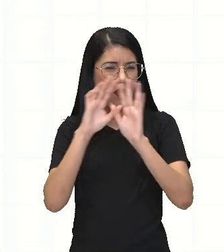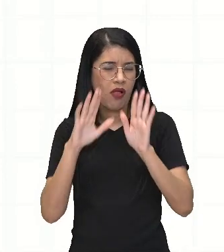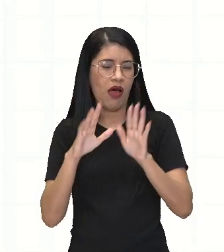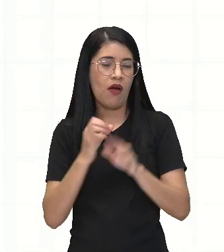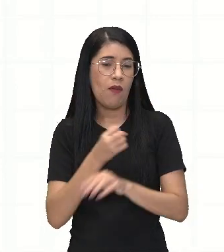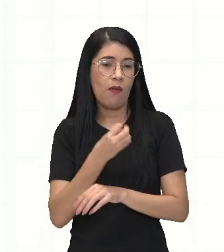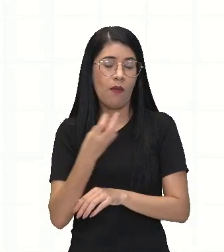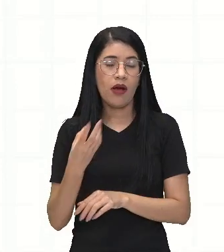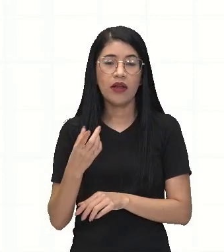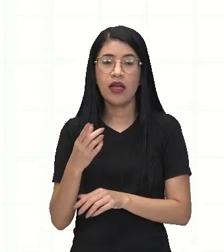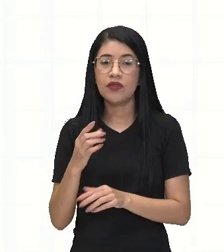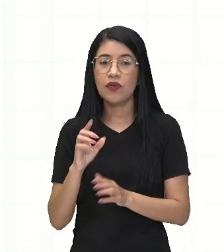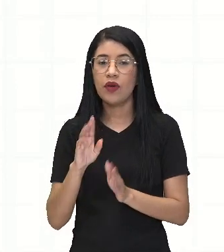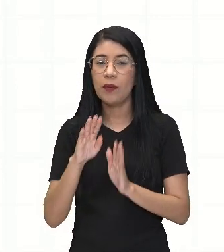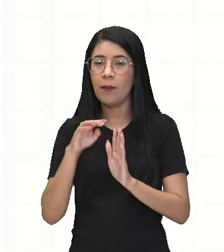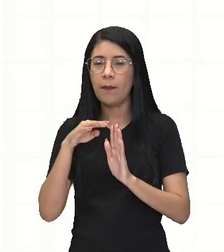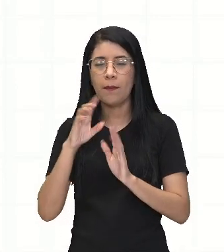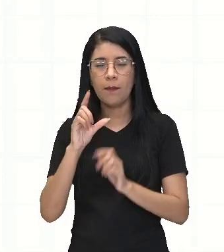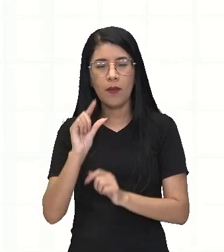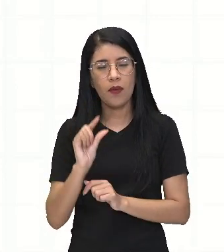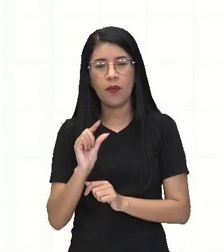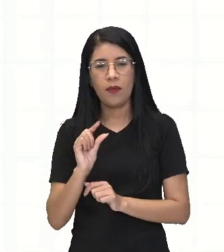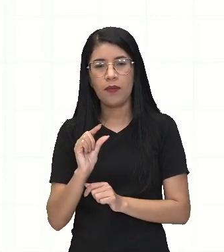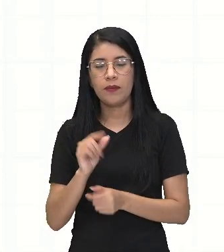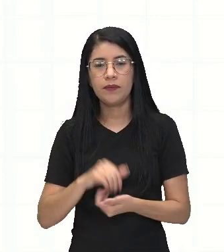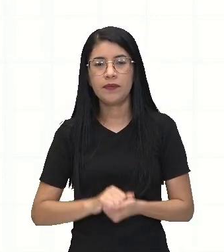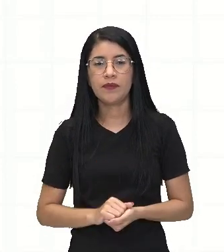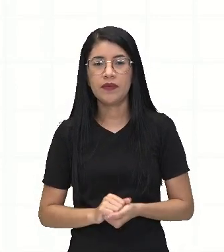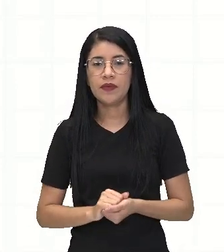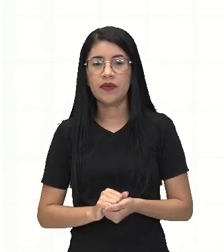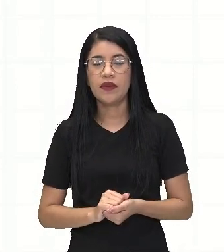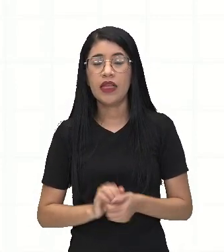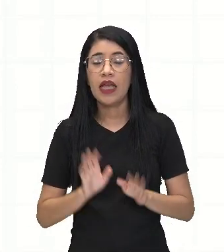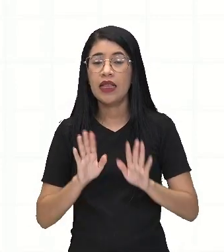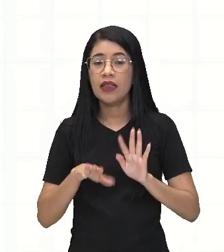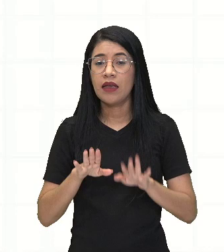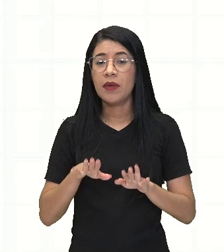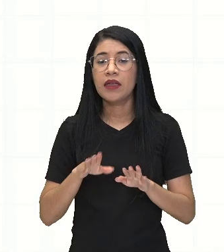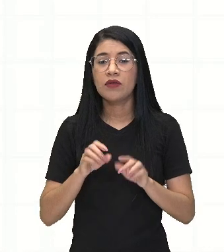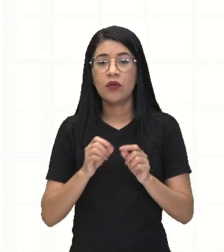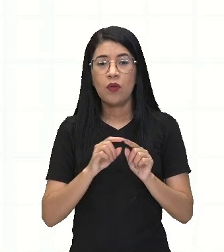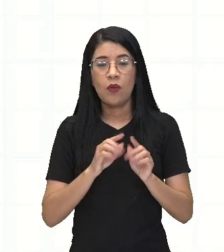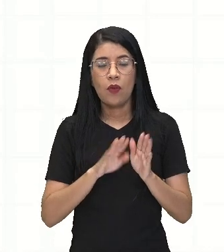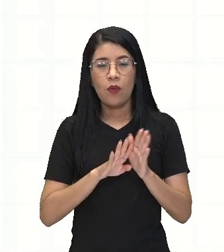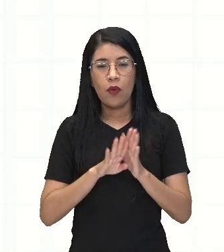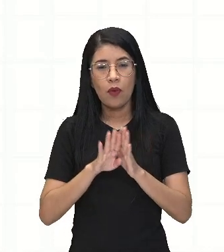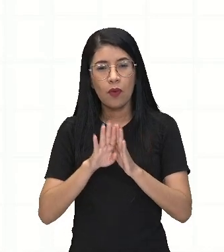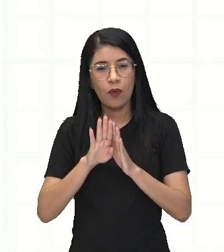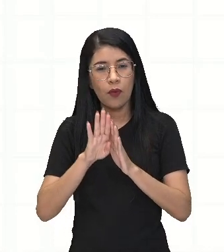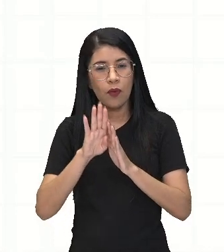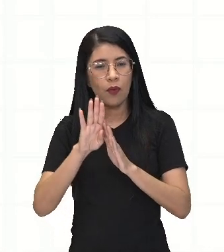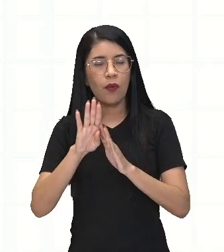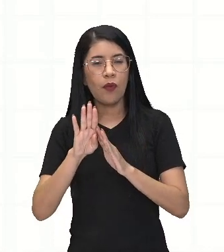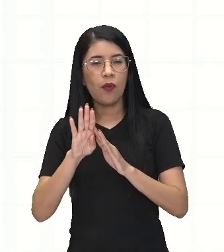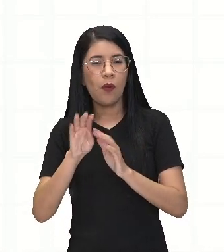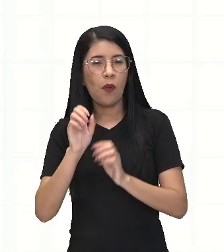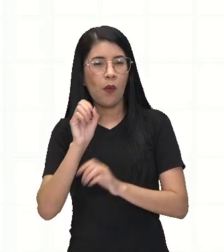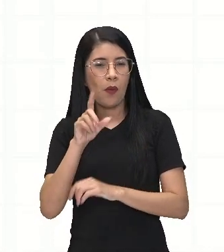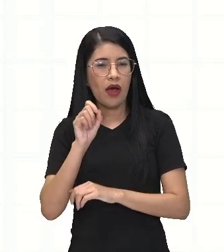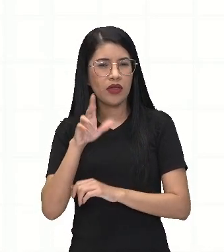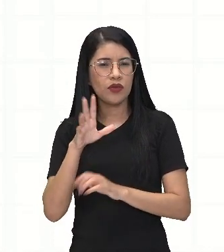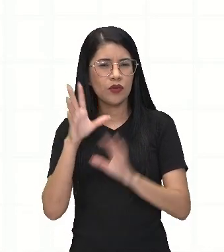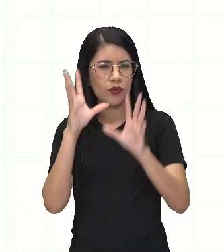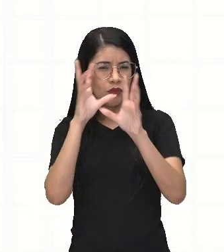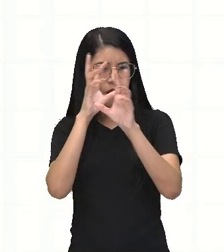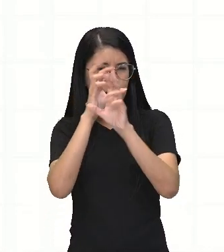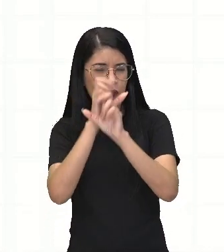foi baixo. Conforme vai ficando aqui, ó, no azulado, nos vários tons de